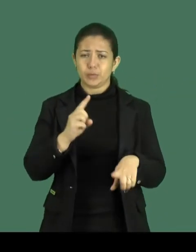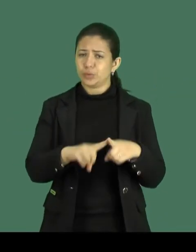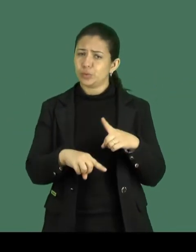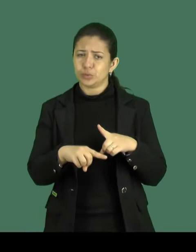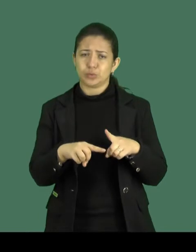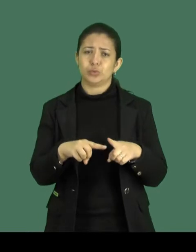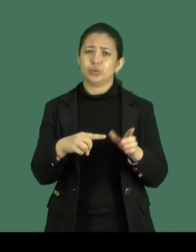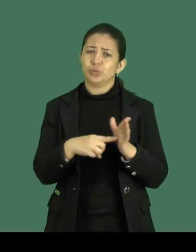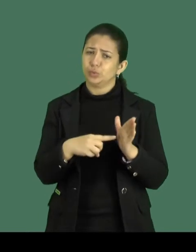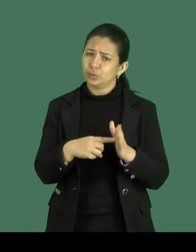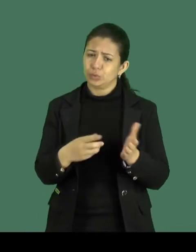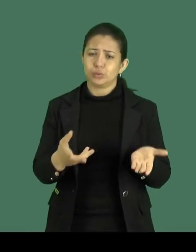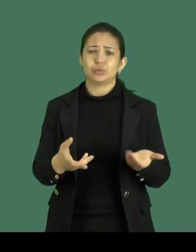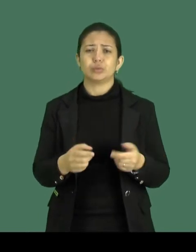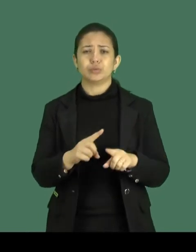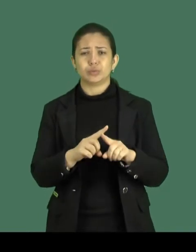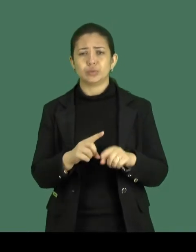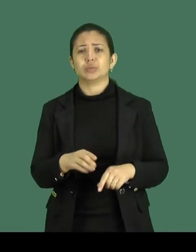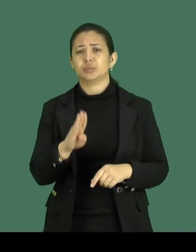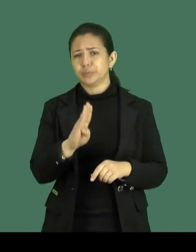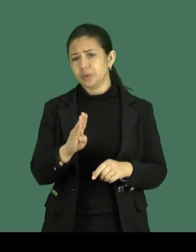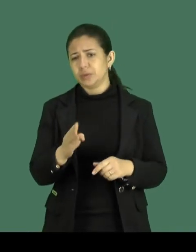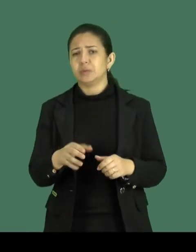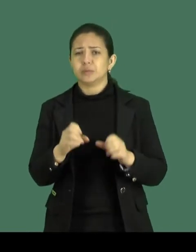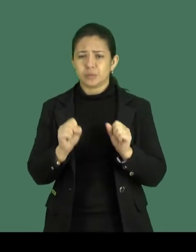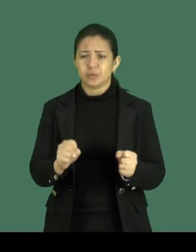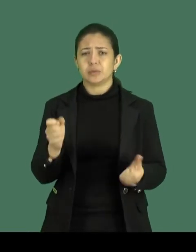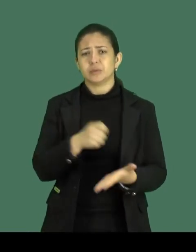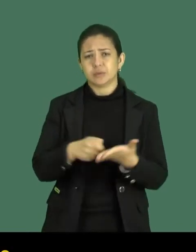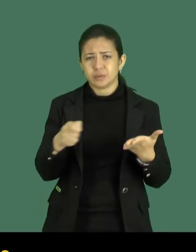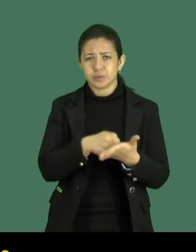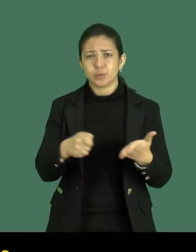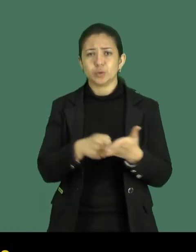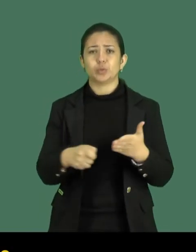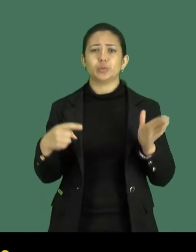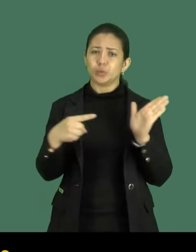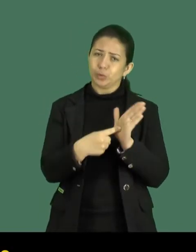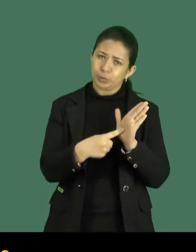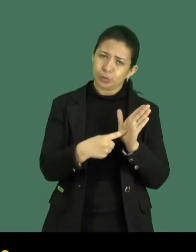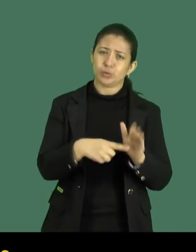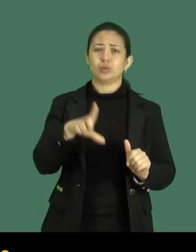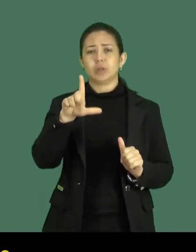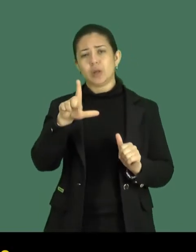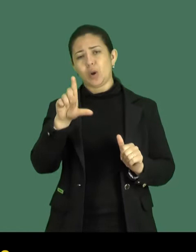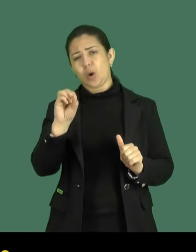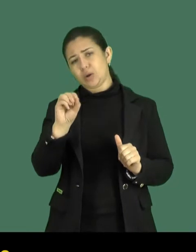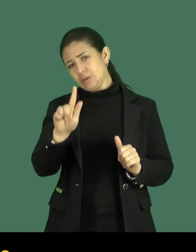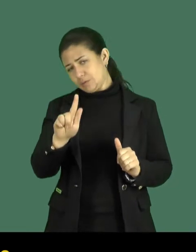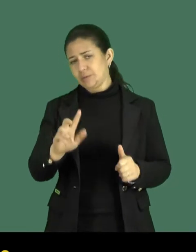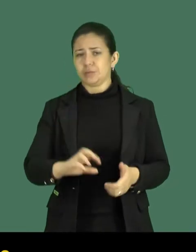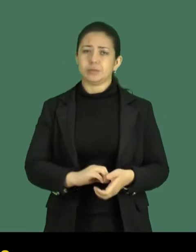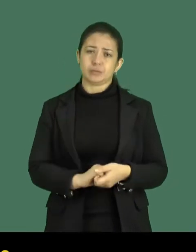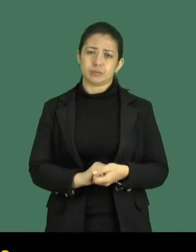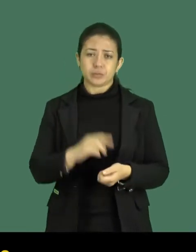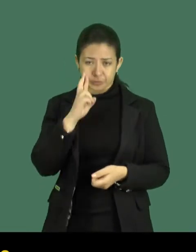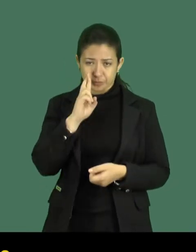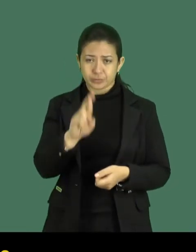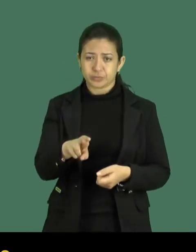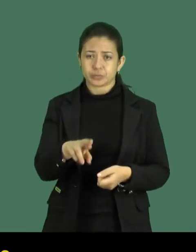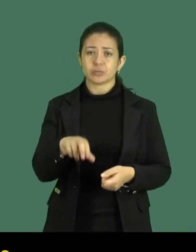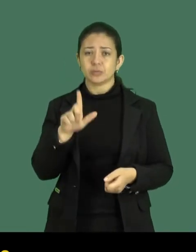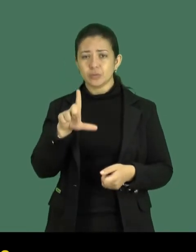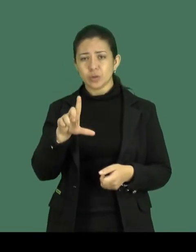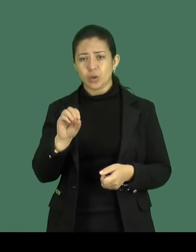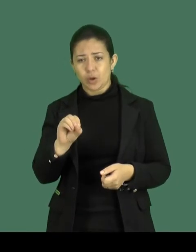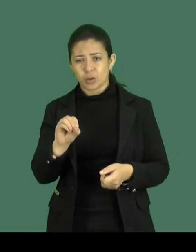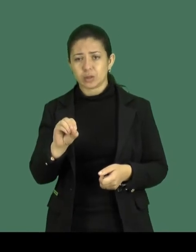ser escrito num produto de logaritmos. Quando você faz isso, você consegue muitas vezes simplificar o